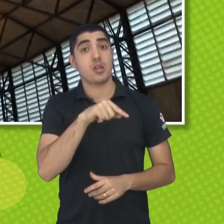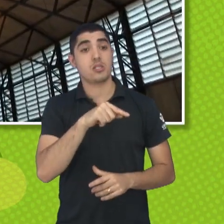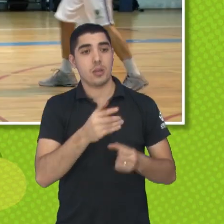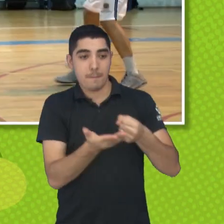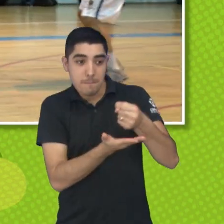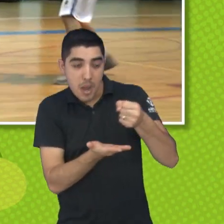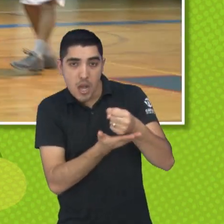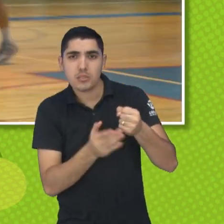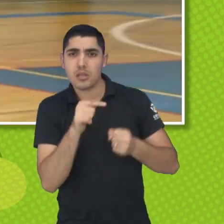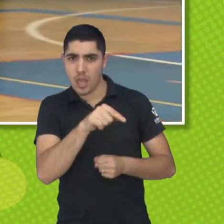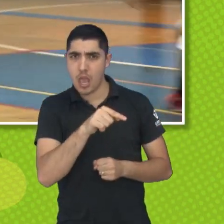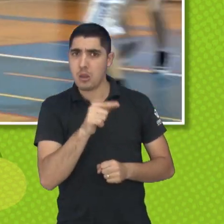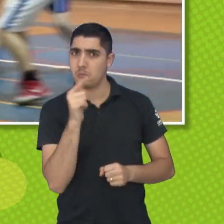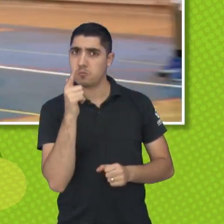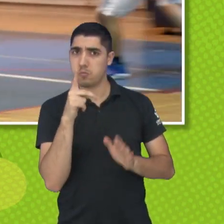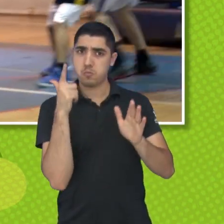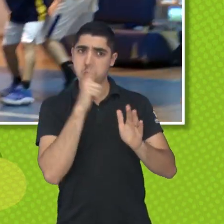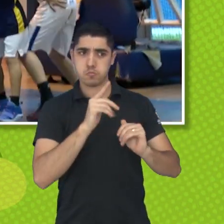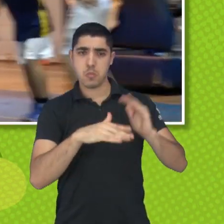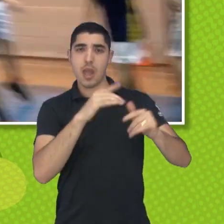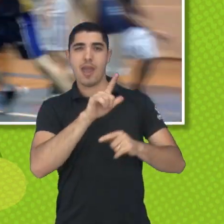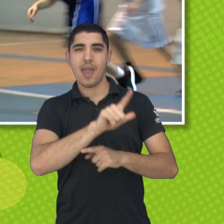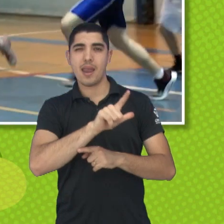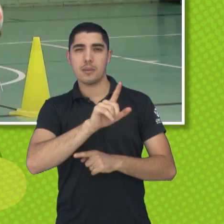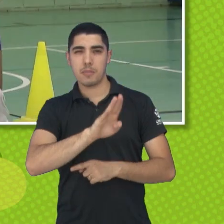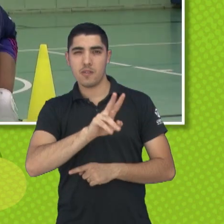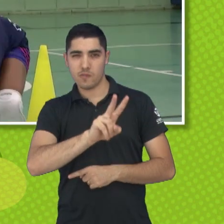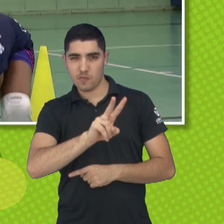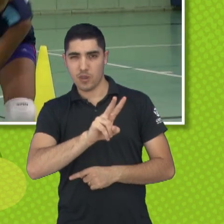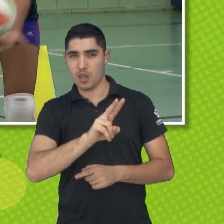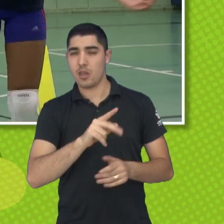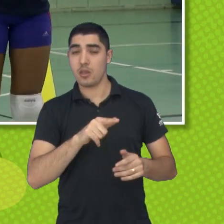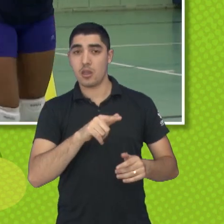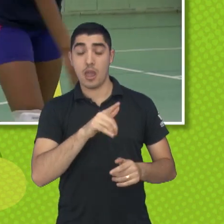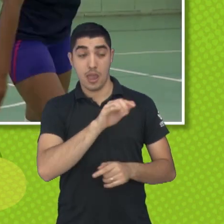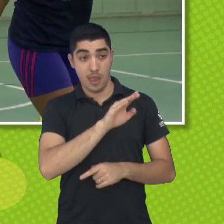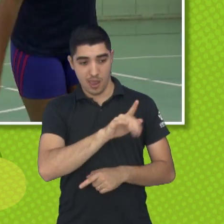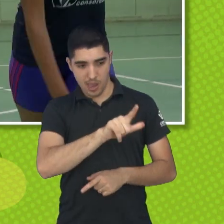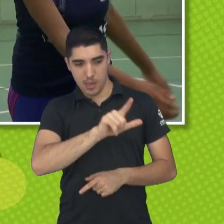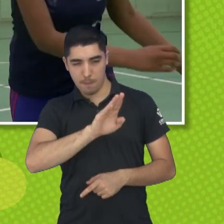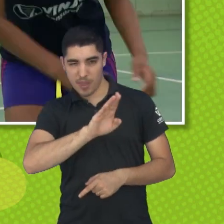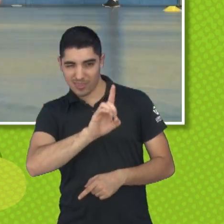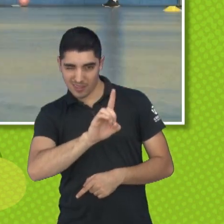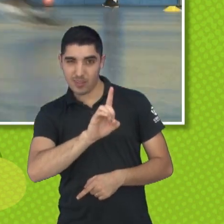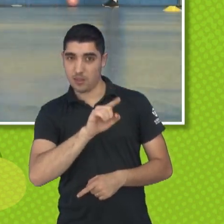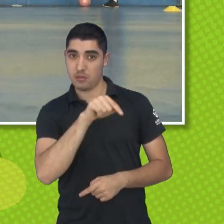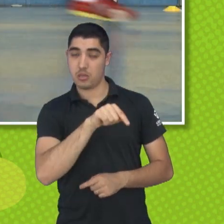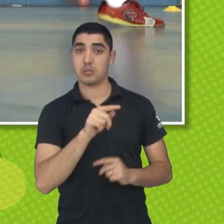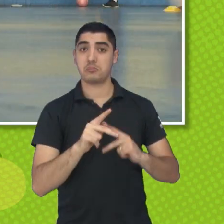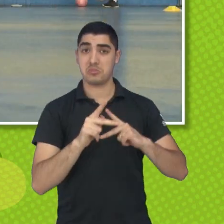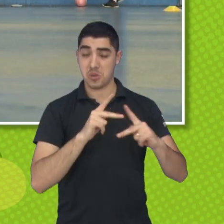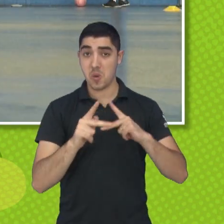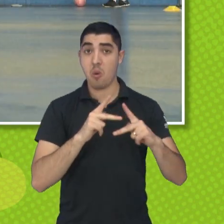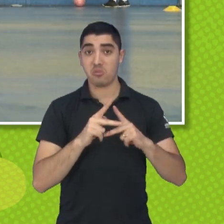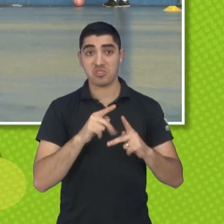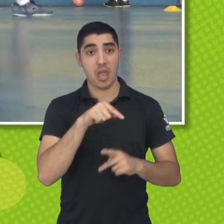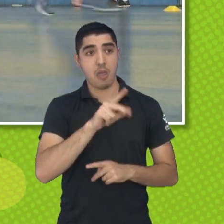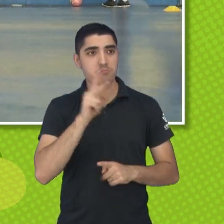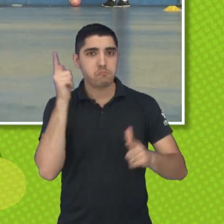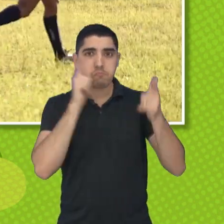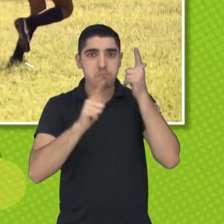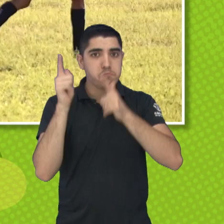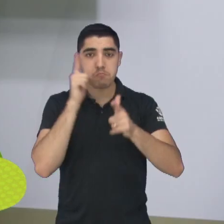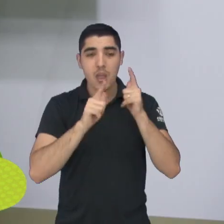Liga de Desenvolvimento de Basquete, é um grande time, né? Um dos mais fortes aí do país. Então, muitos que fazem parte desse time da